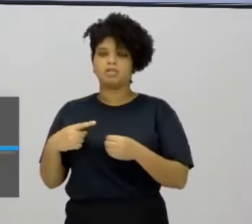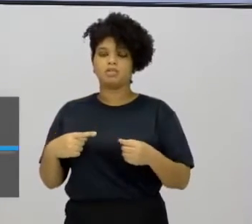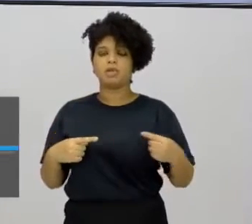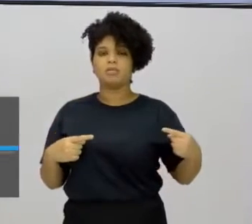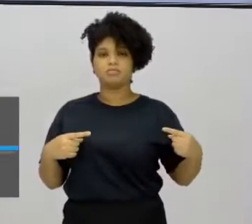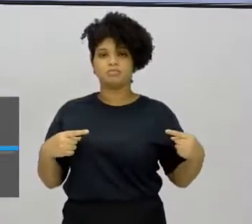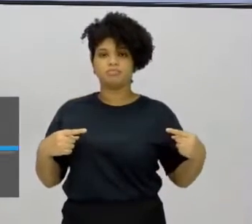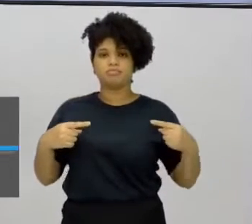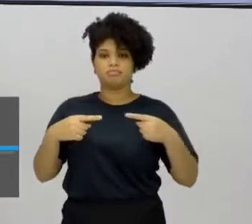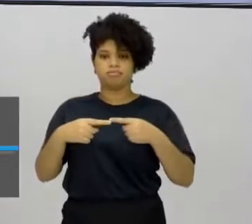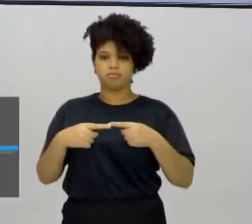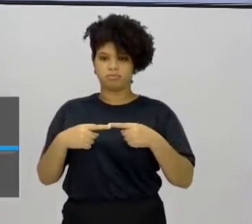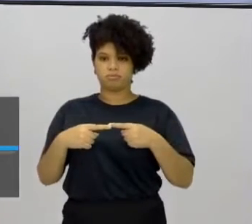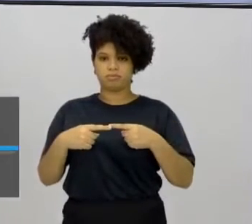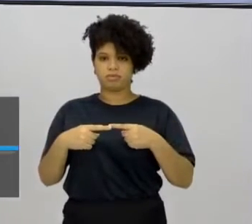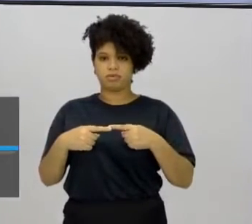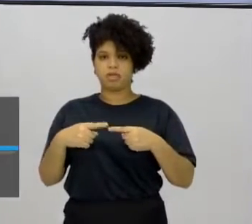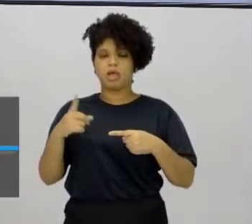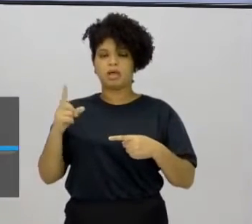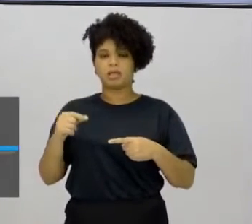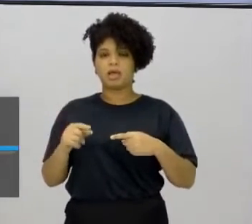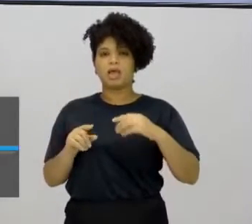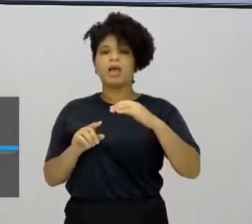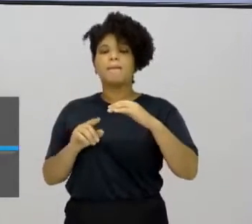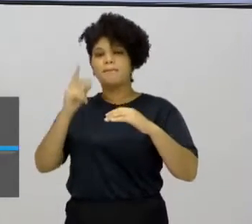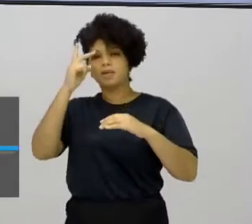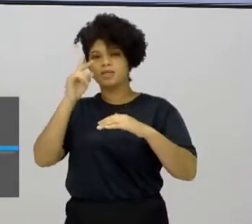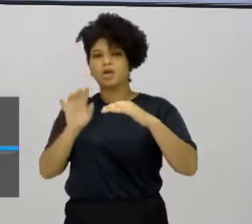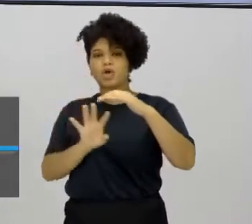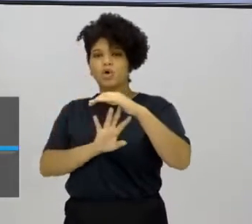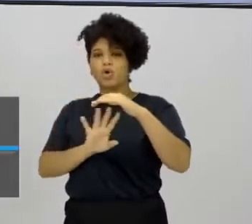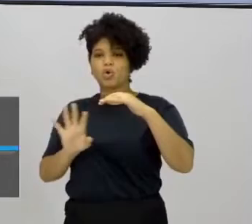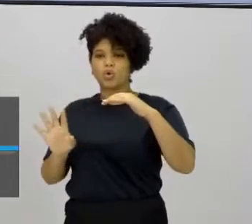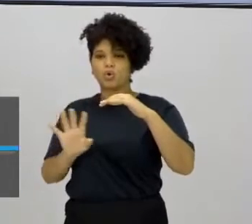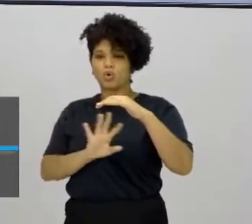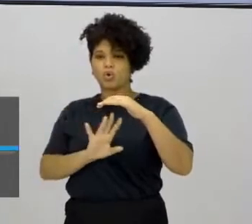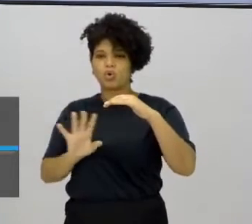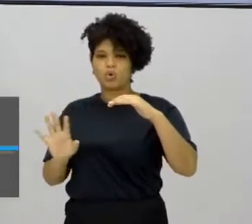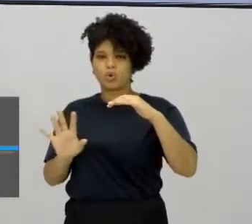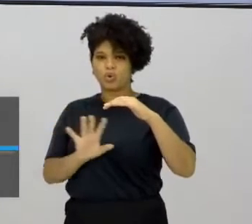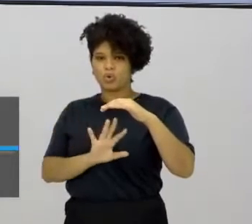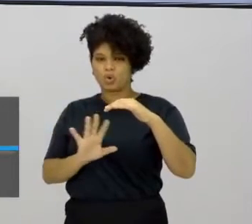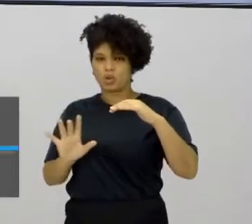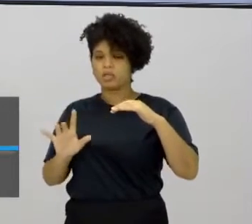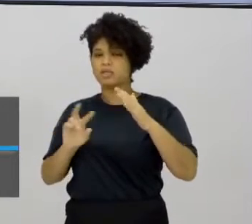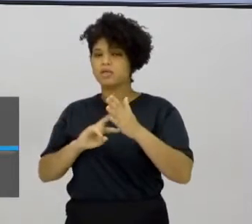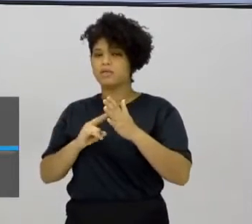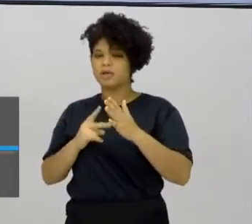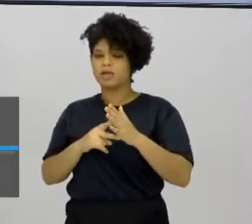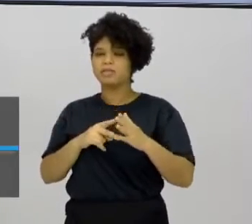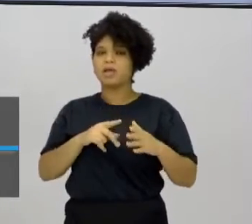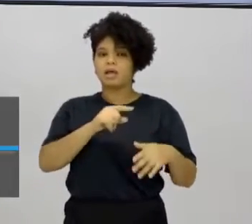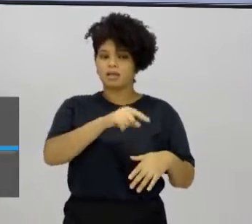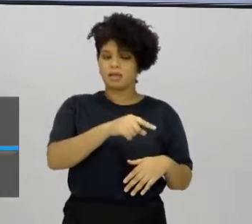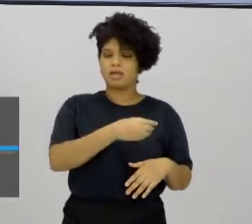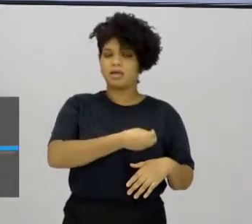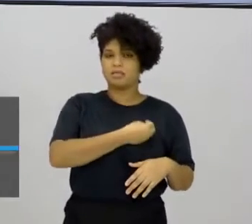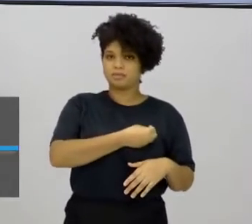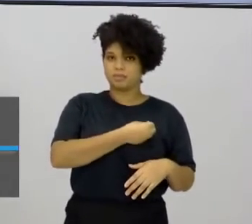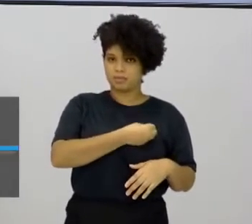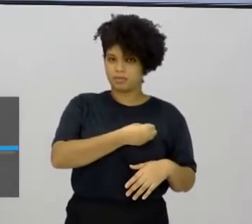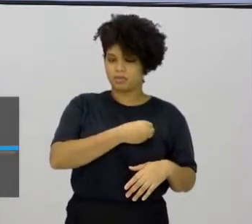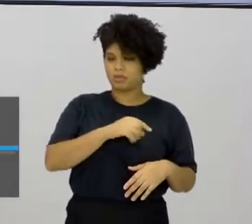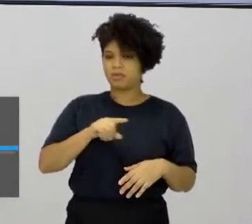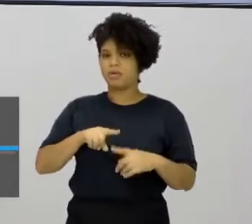interligação, né, com uma migração pendular, que é quando a pessoa mora numa cidade e trabalha em outra, ou imigrações